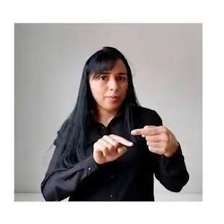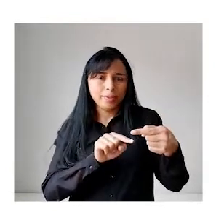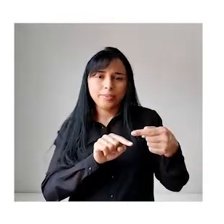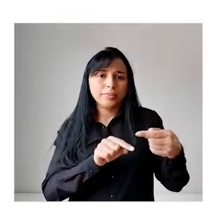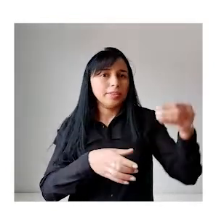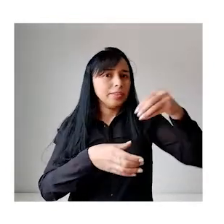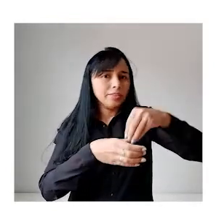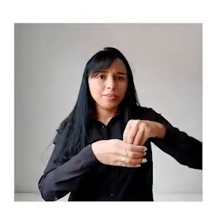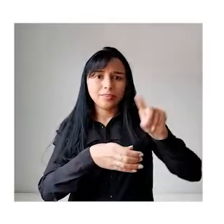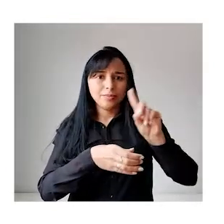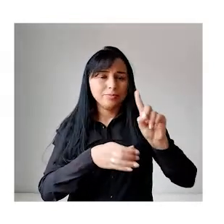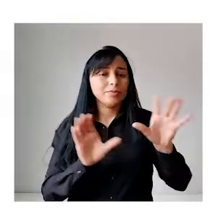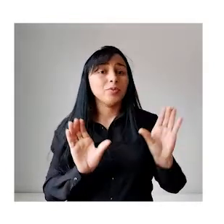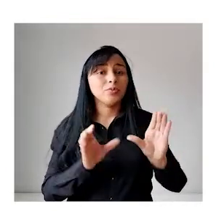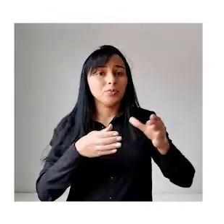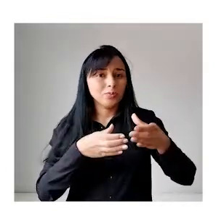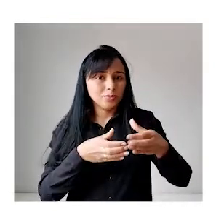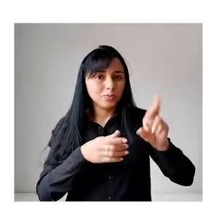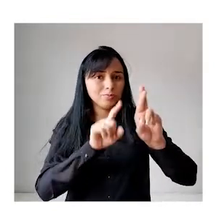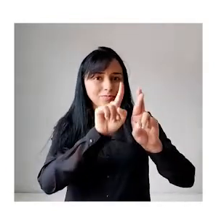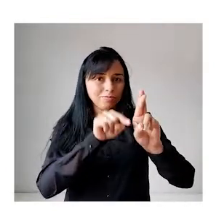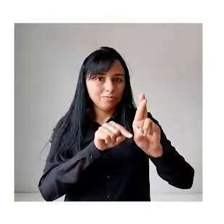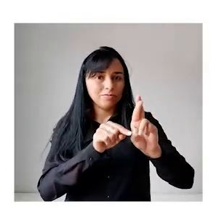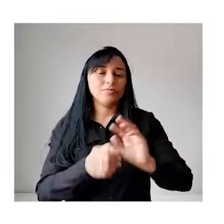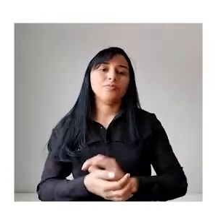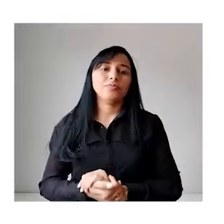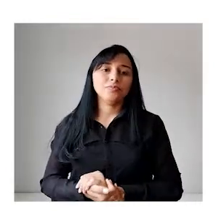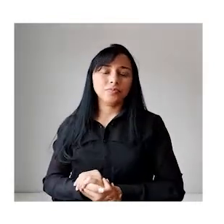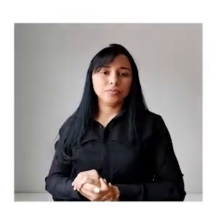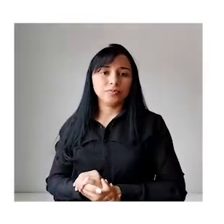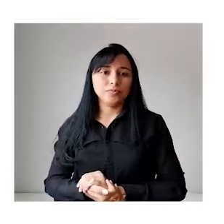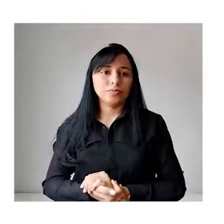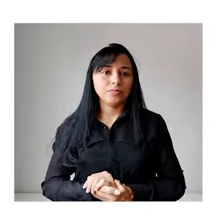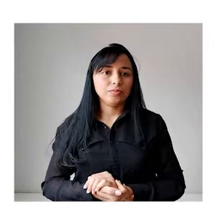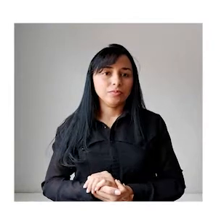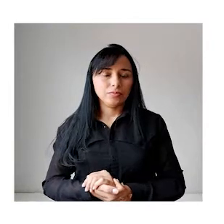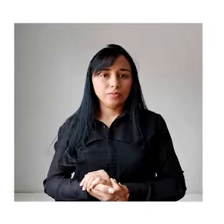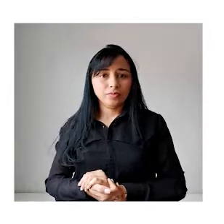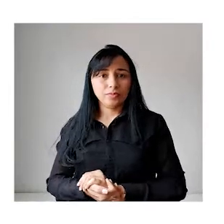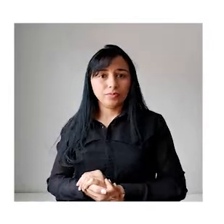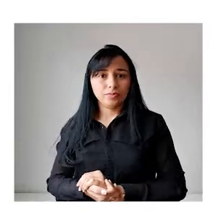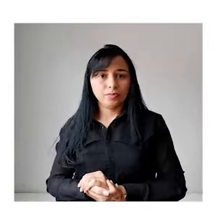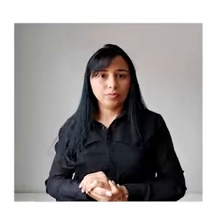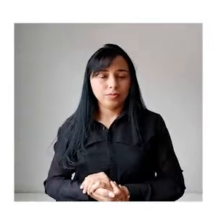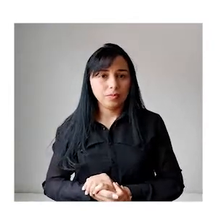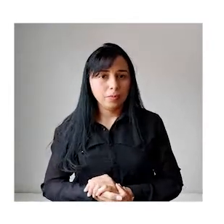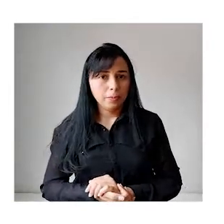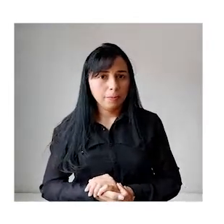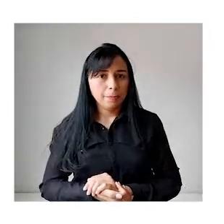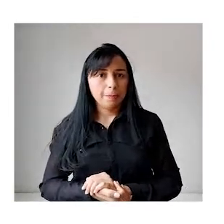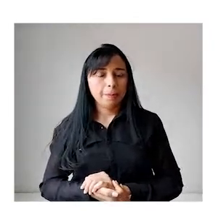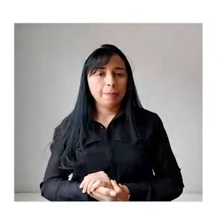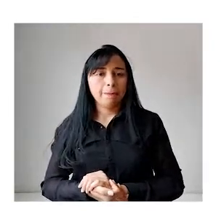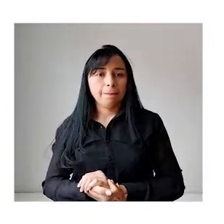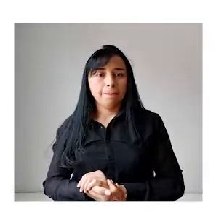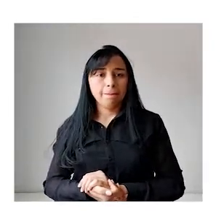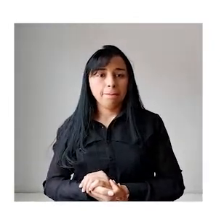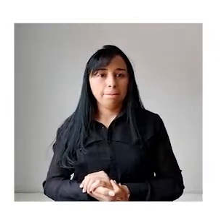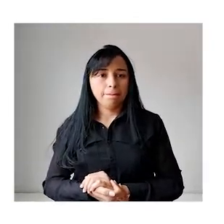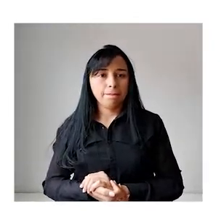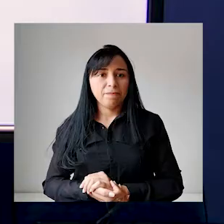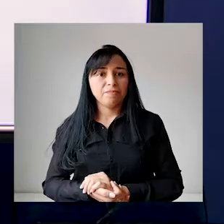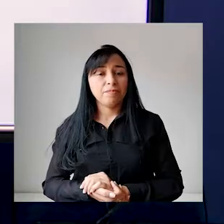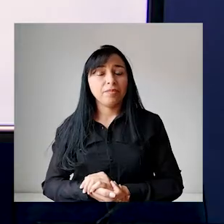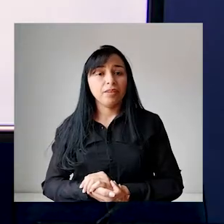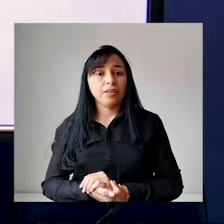números reais. Olha só, veja só, como menos a raiz de 9 não se define no conjunto dos números